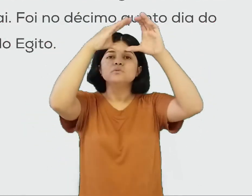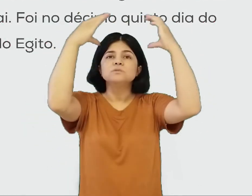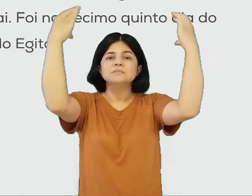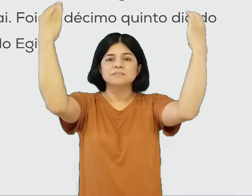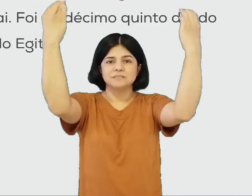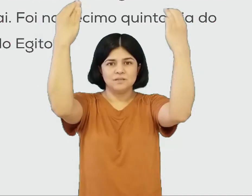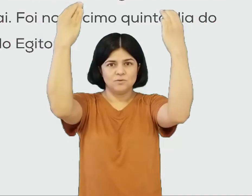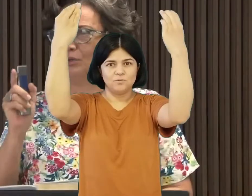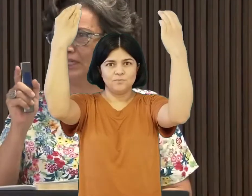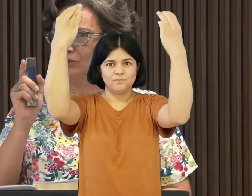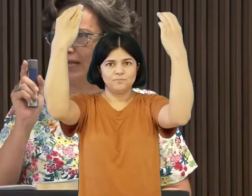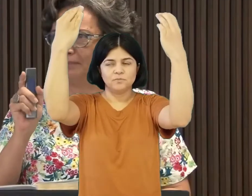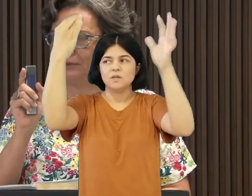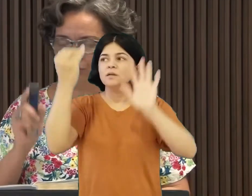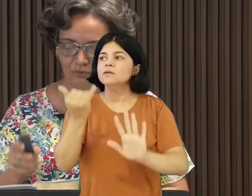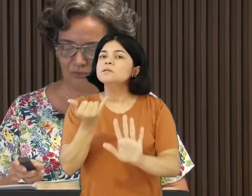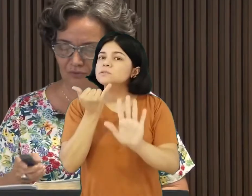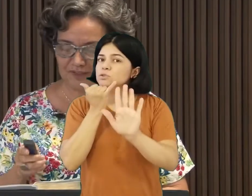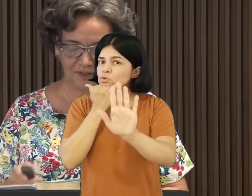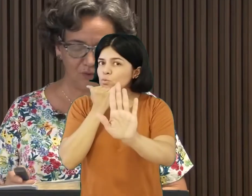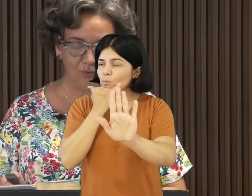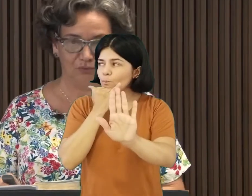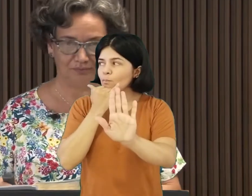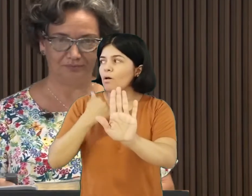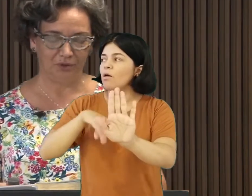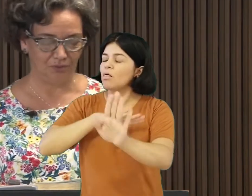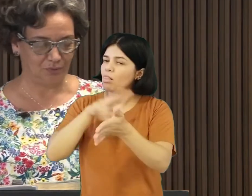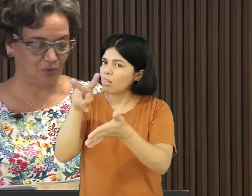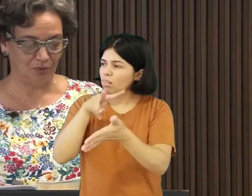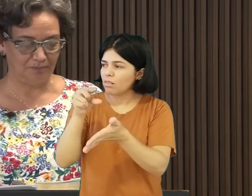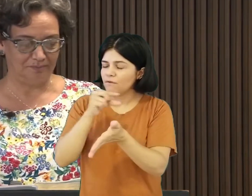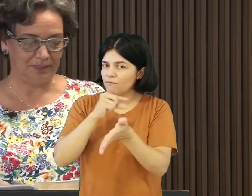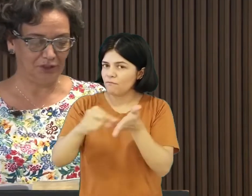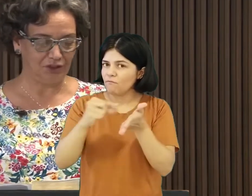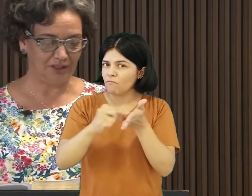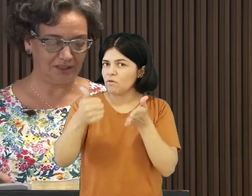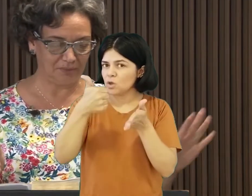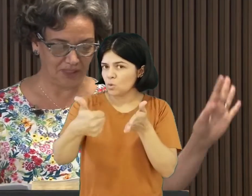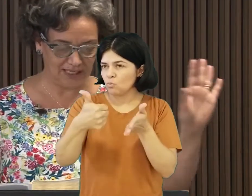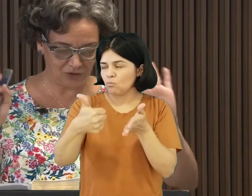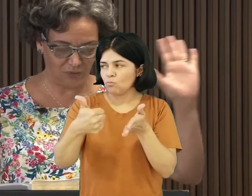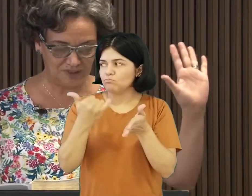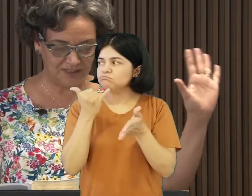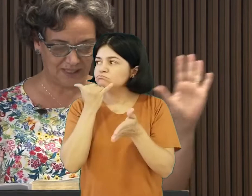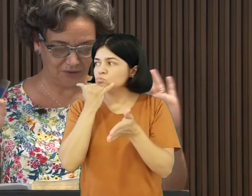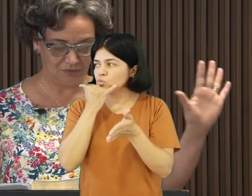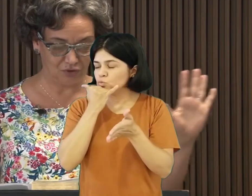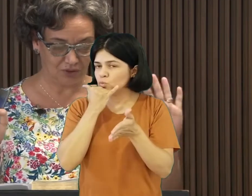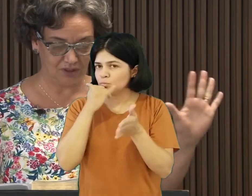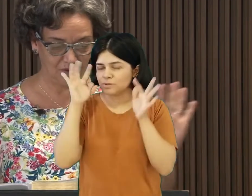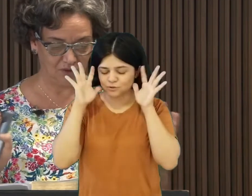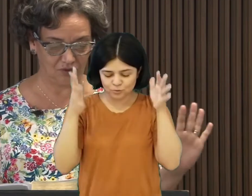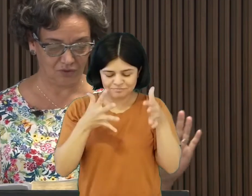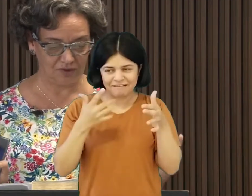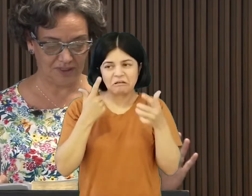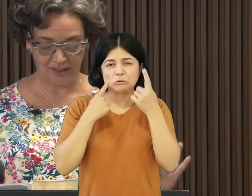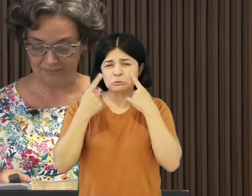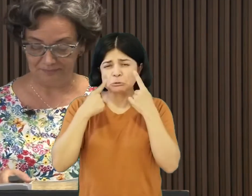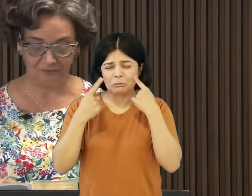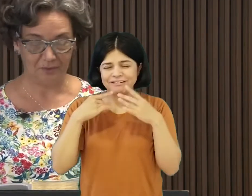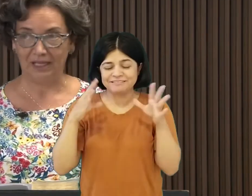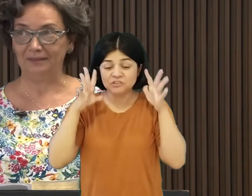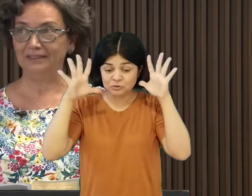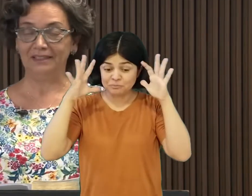Na verdade, nós vamos ler do versículo 1. Eu estou perdida aqui. Bora lá, deixa eu concentrar, que eu estava chorando, agora deixa eu